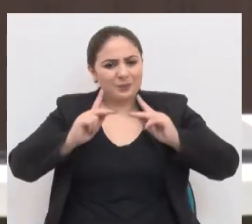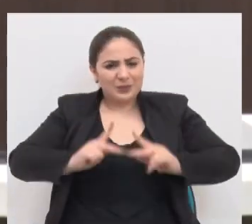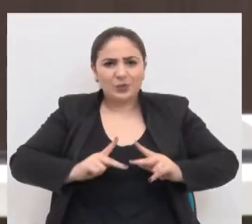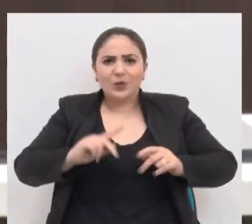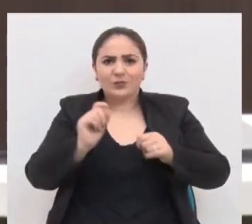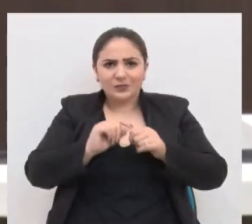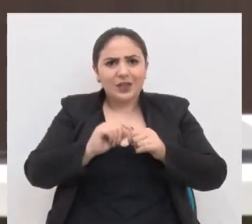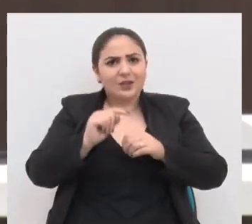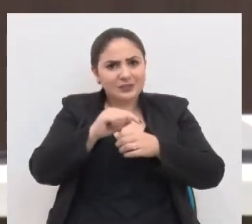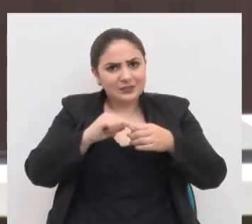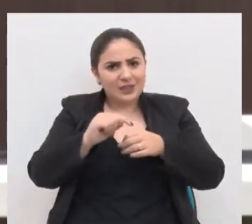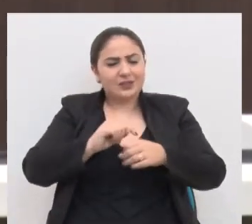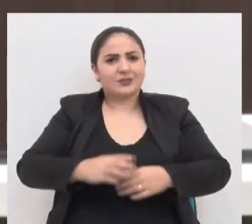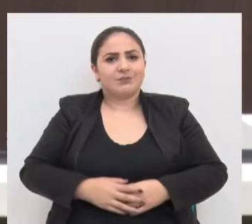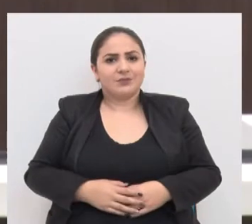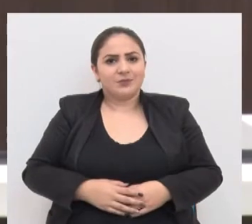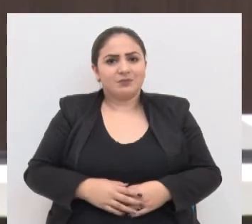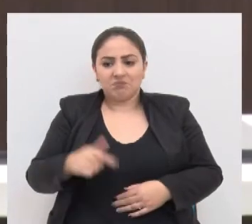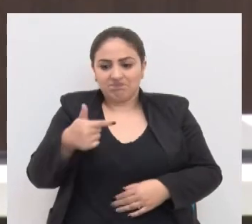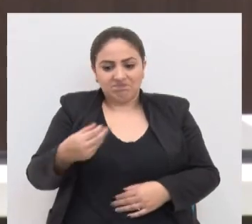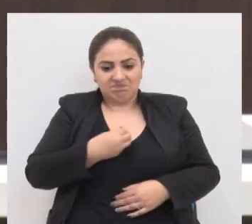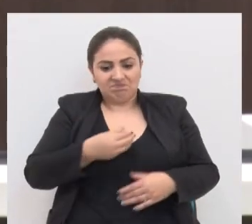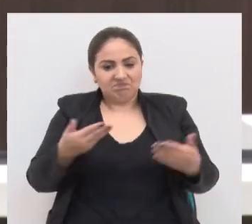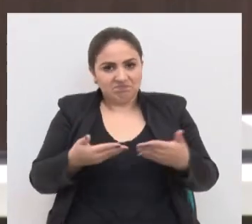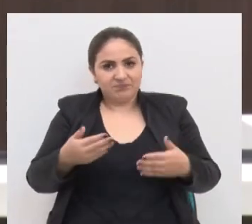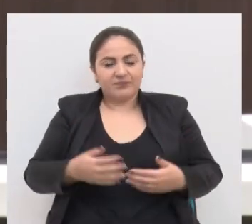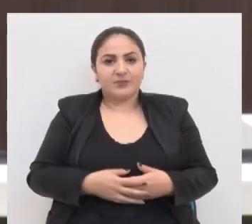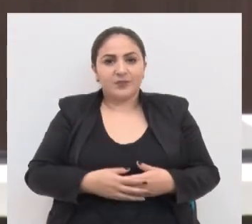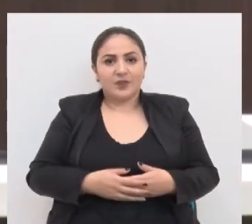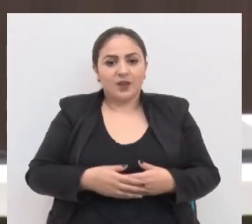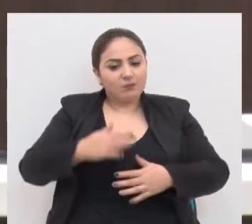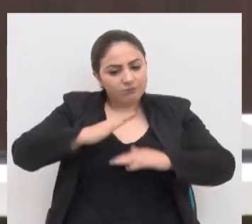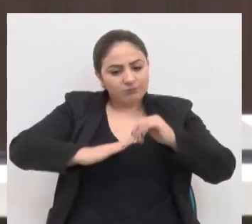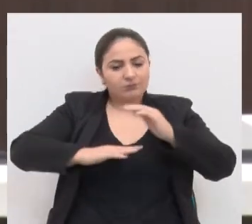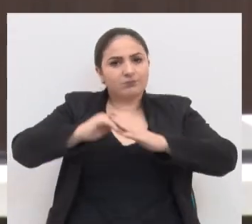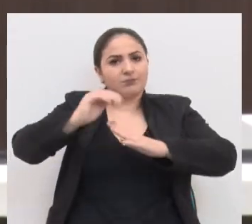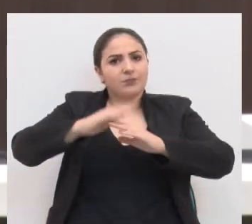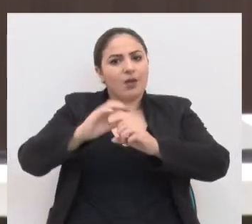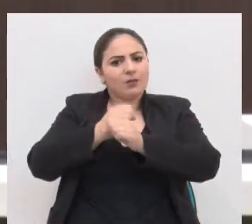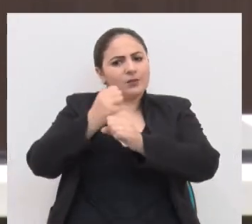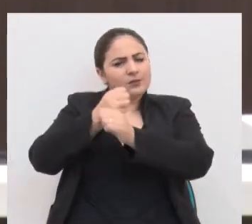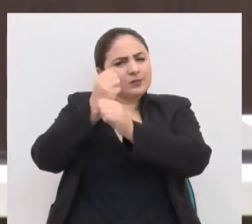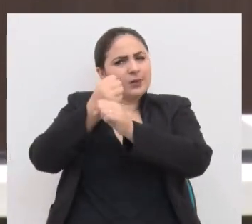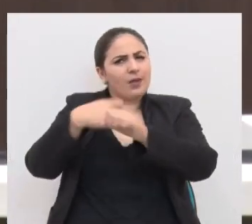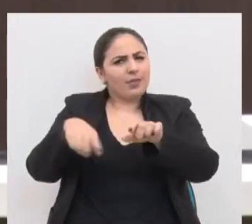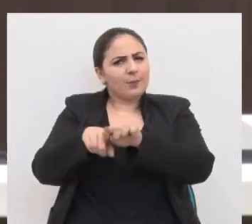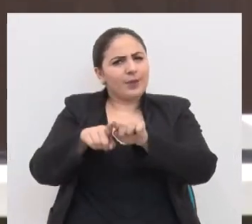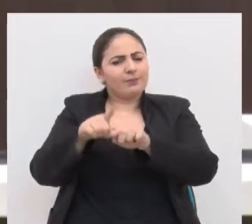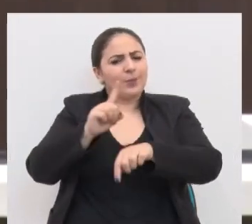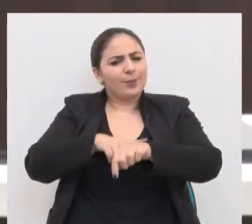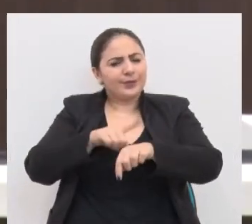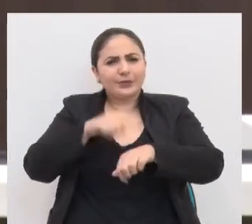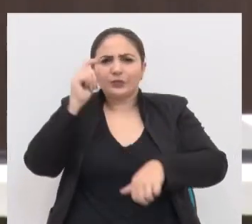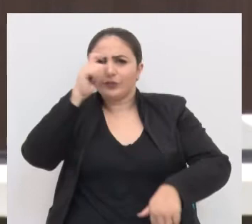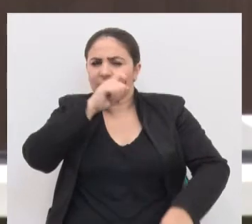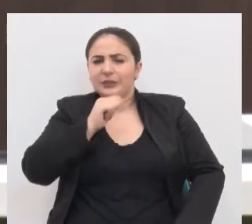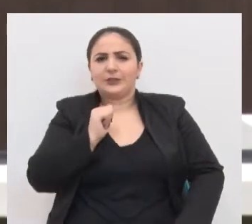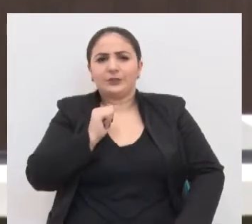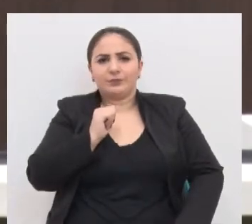aquelas pessoas que fizeram a cidade, que não estão mais aqui, que construíram, que passaram por aqueles momentos difíceis,